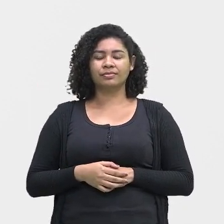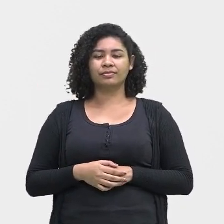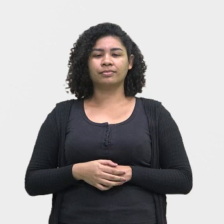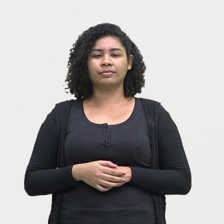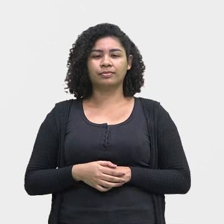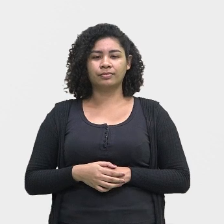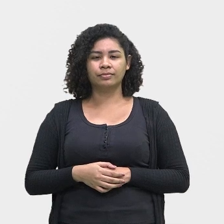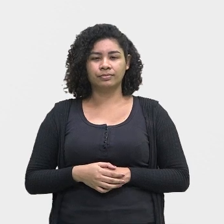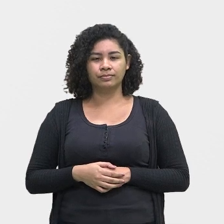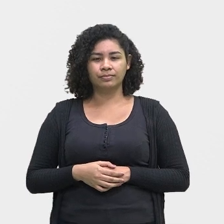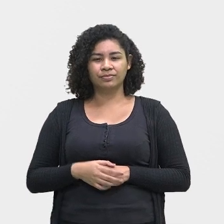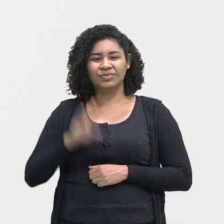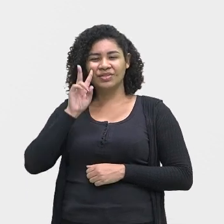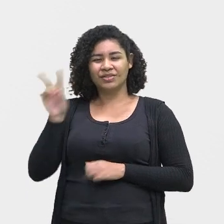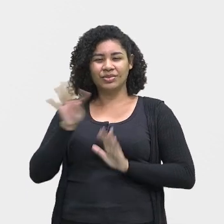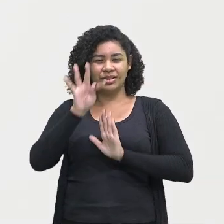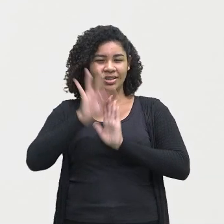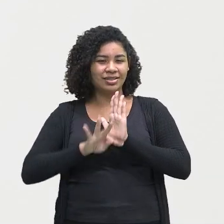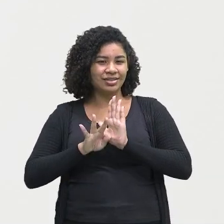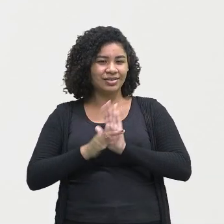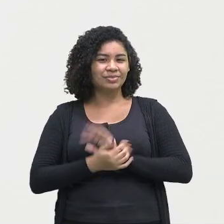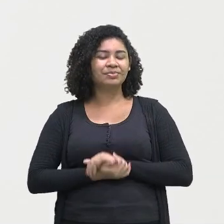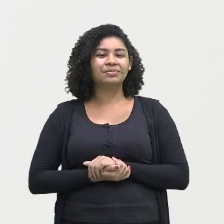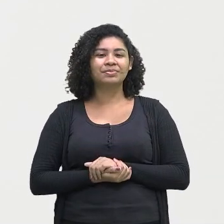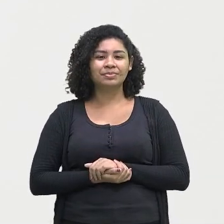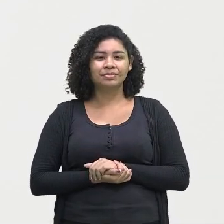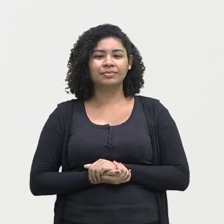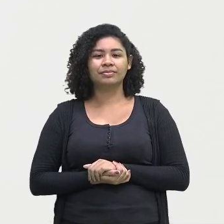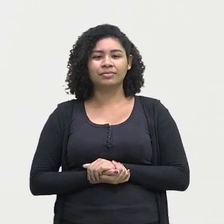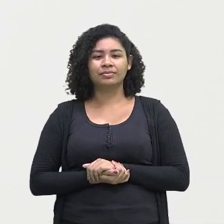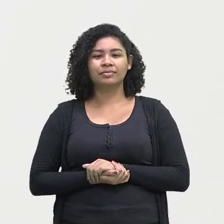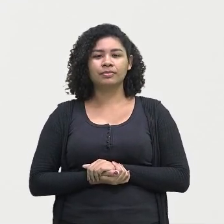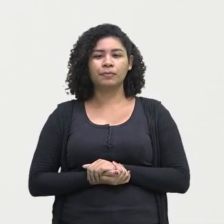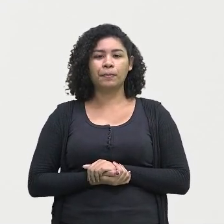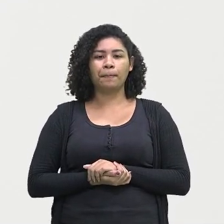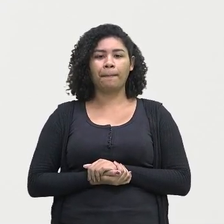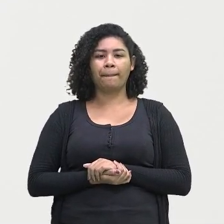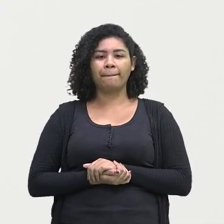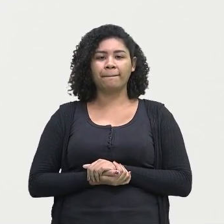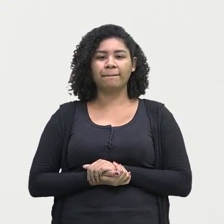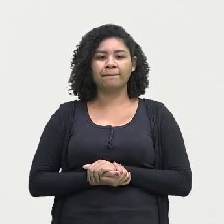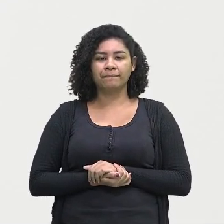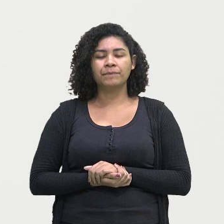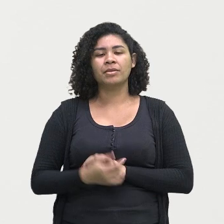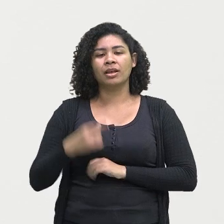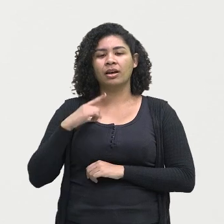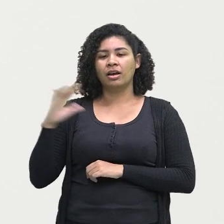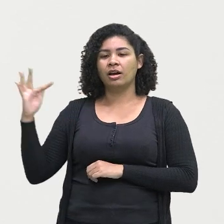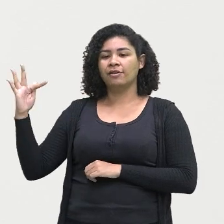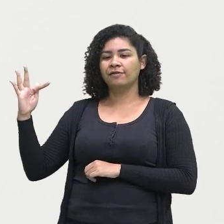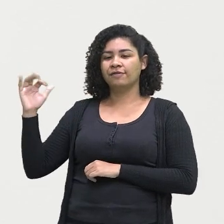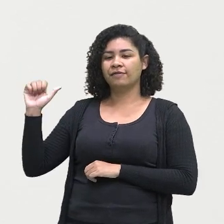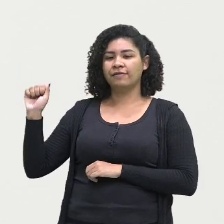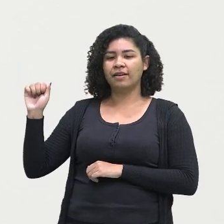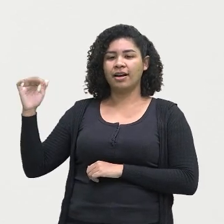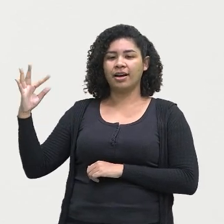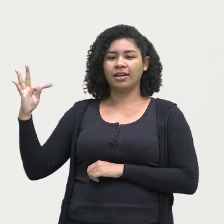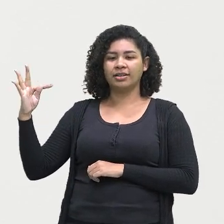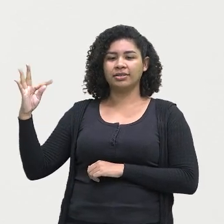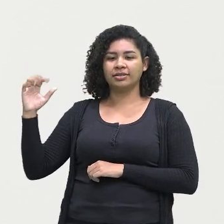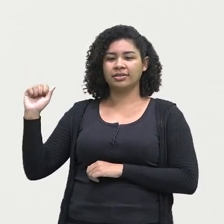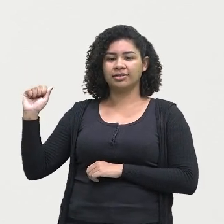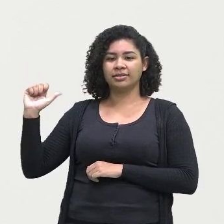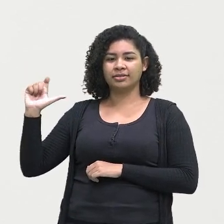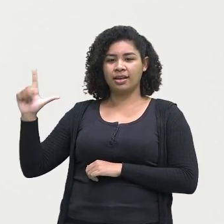pelo texto aqui, ó, pelo título, nós sabemos que é o quê? Fatal, né?